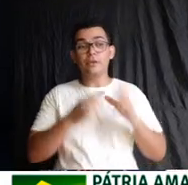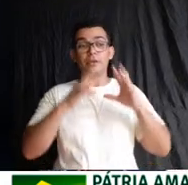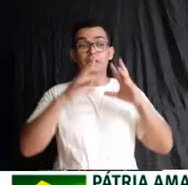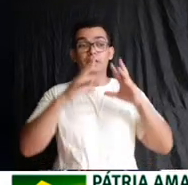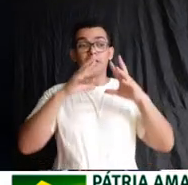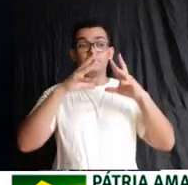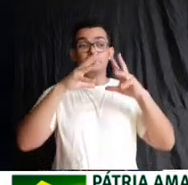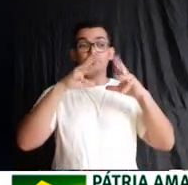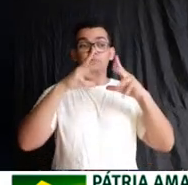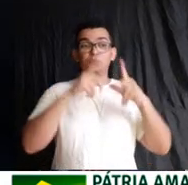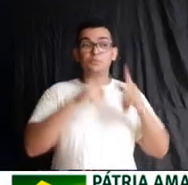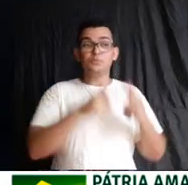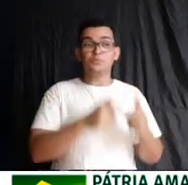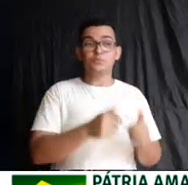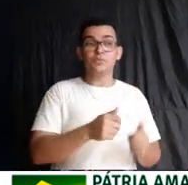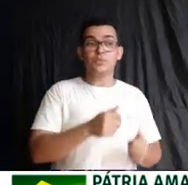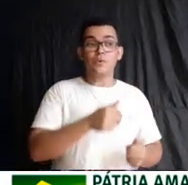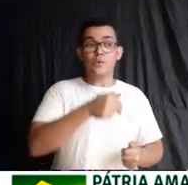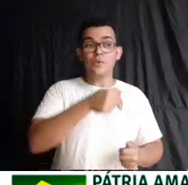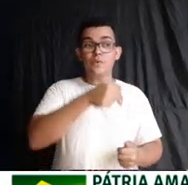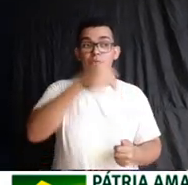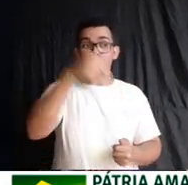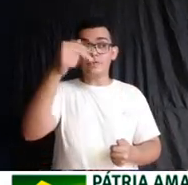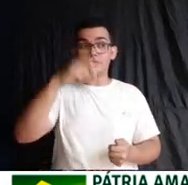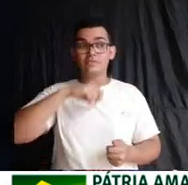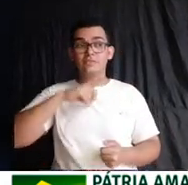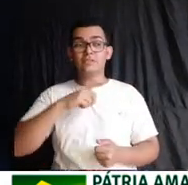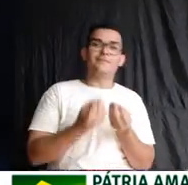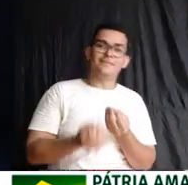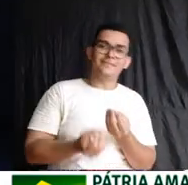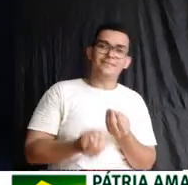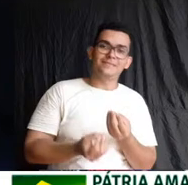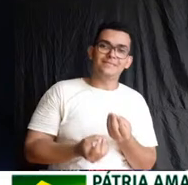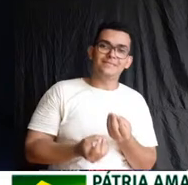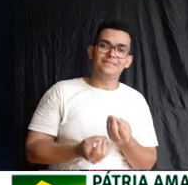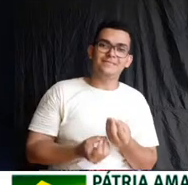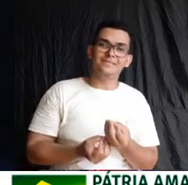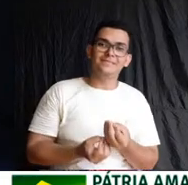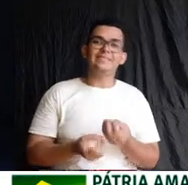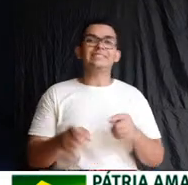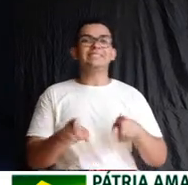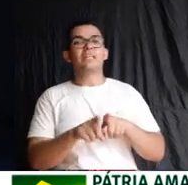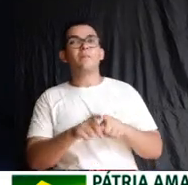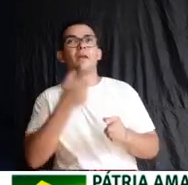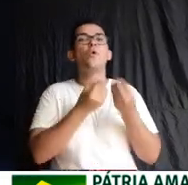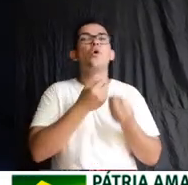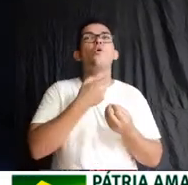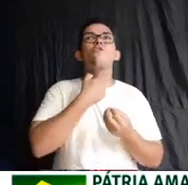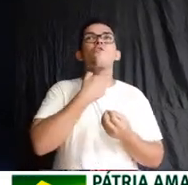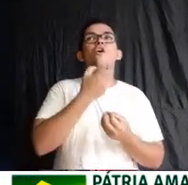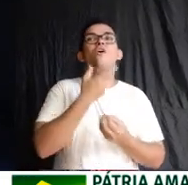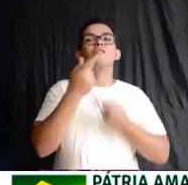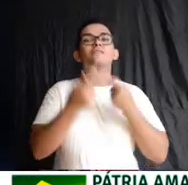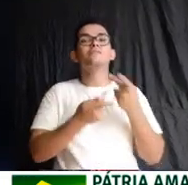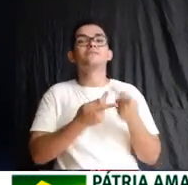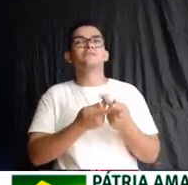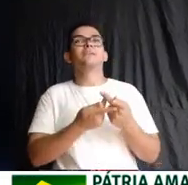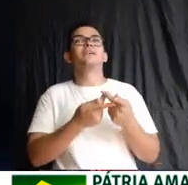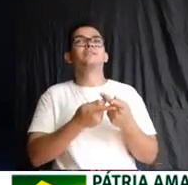cearense é conhecido pelo tal da piada. É o sotaque e também a piada. Não pode faltar disputar o do cearense, né?